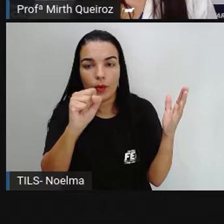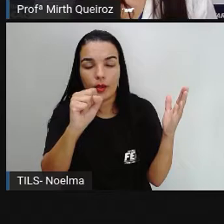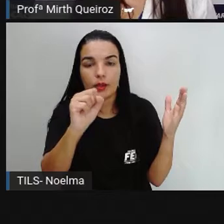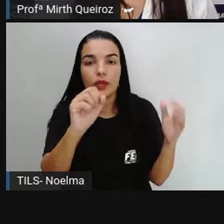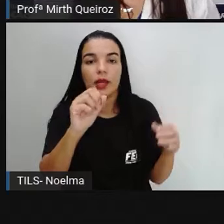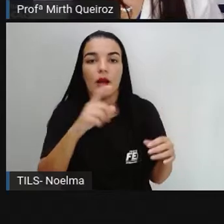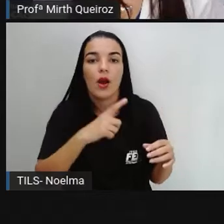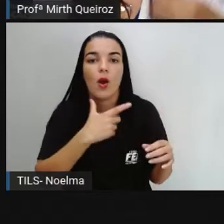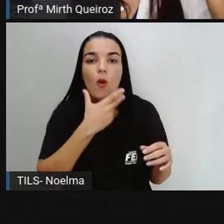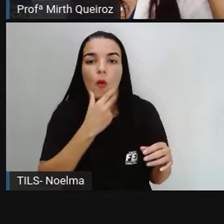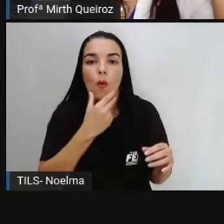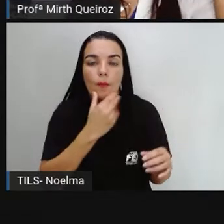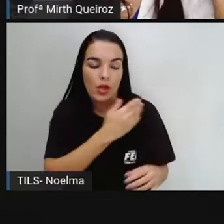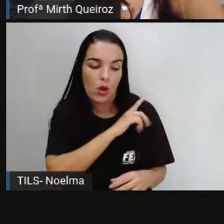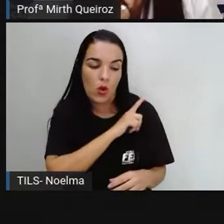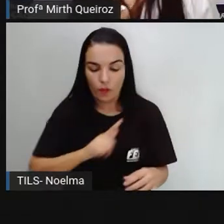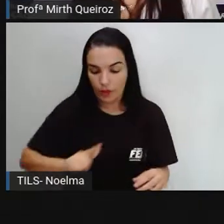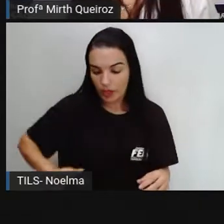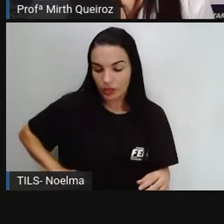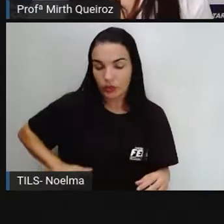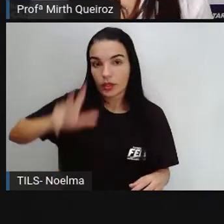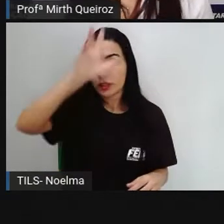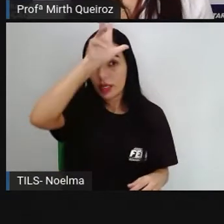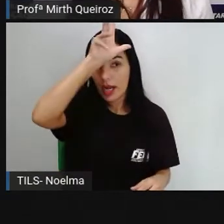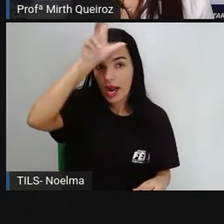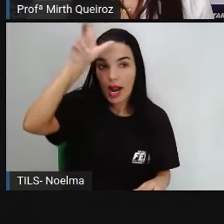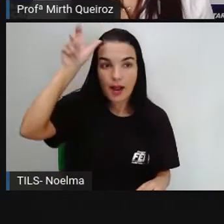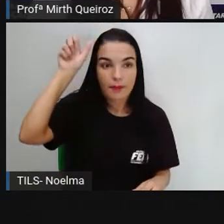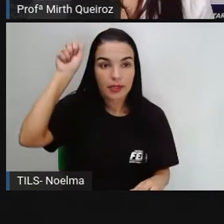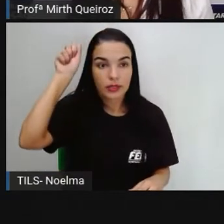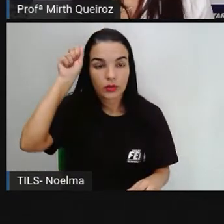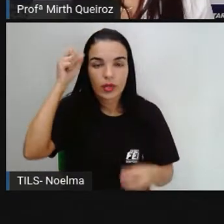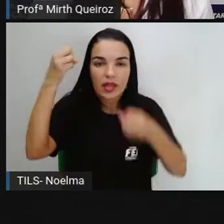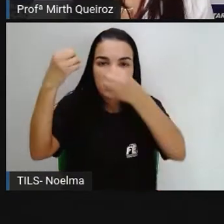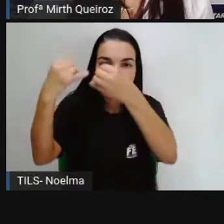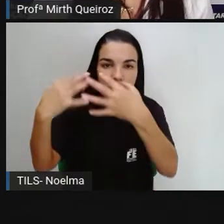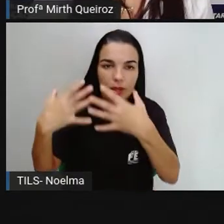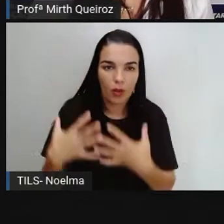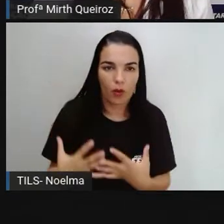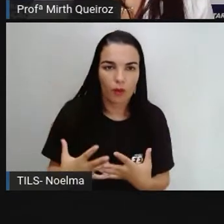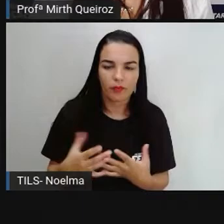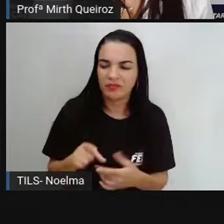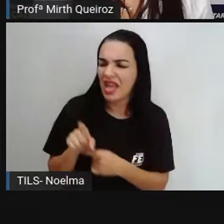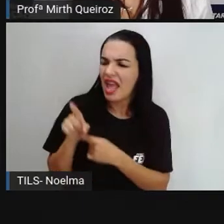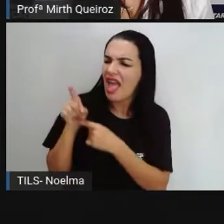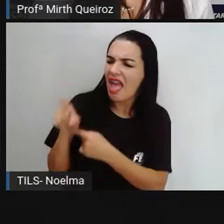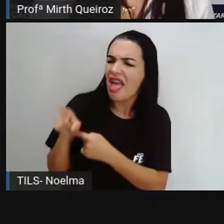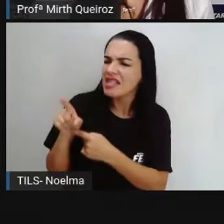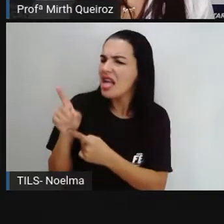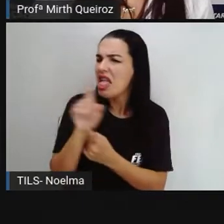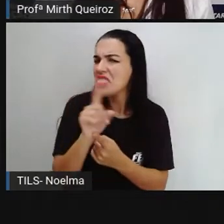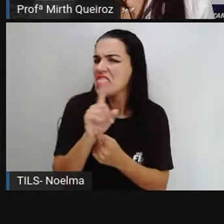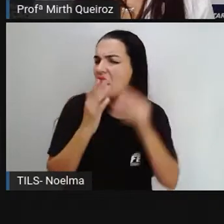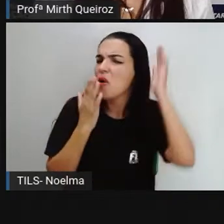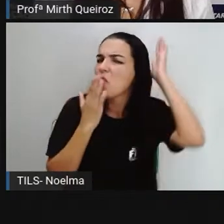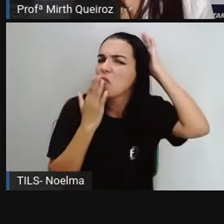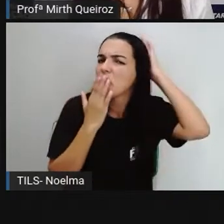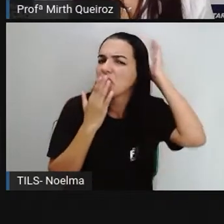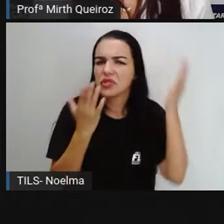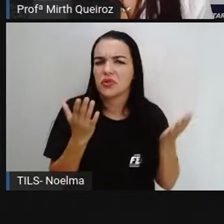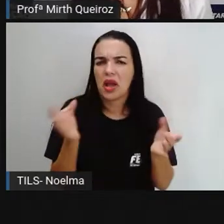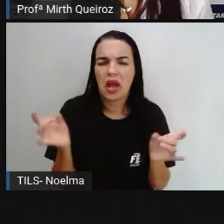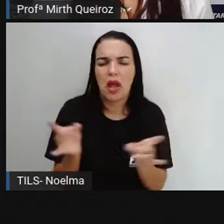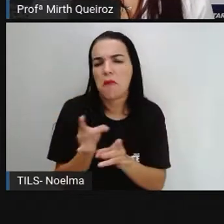o seguinte: esses aí não são mais índios, já estão de calça e camisa, já estão usando óculos